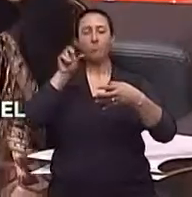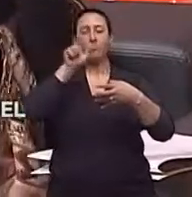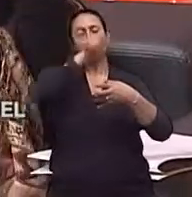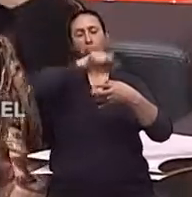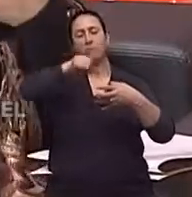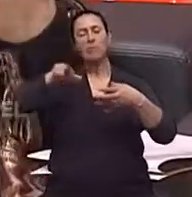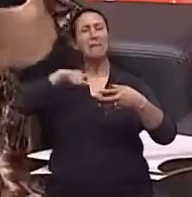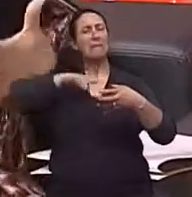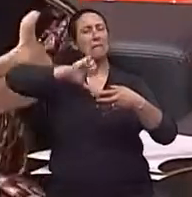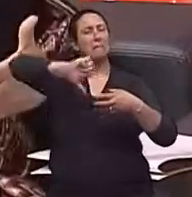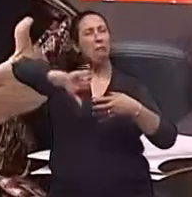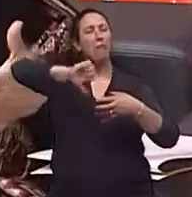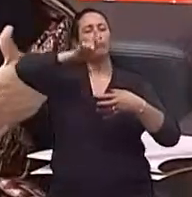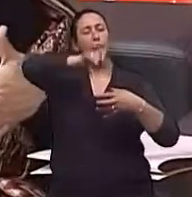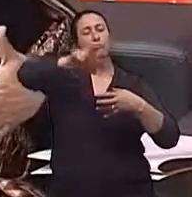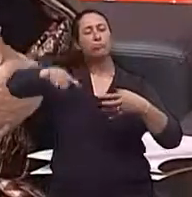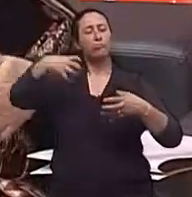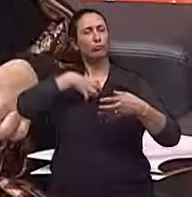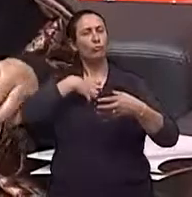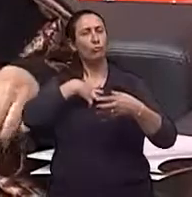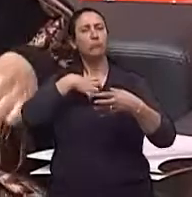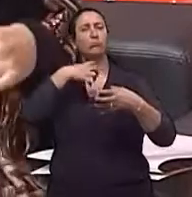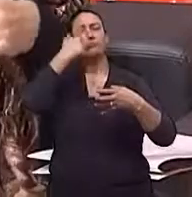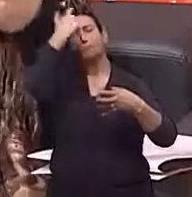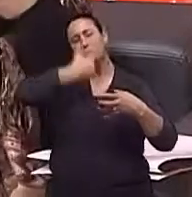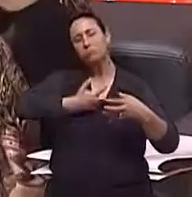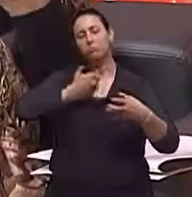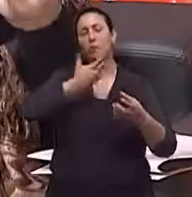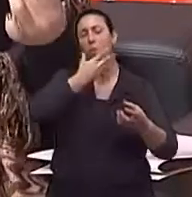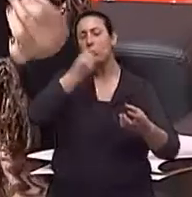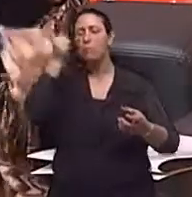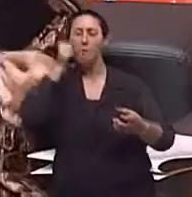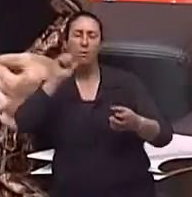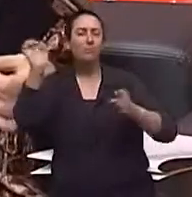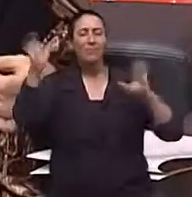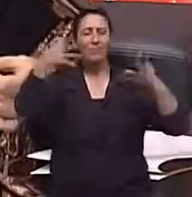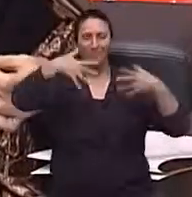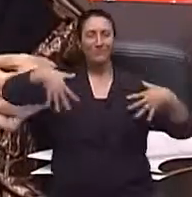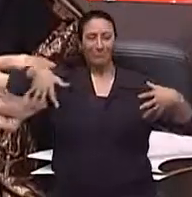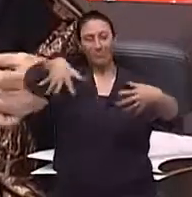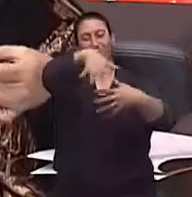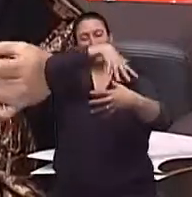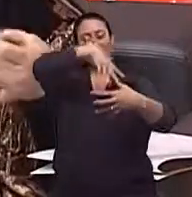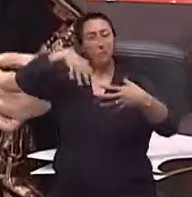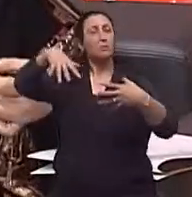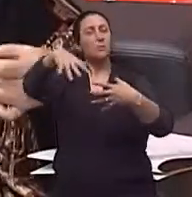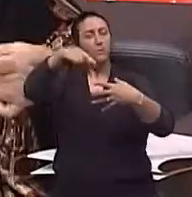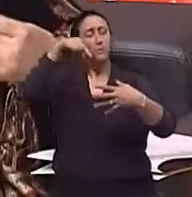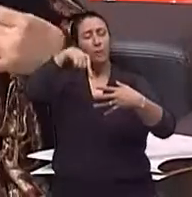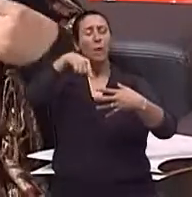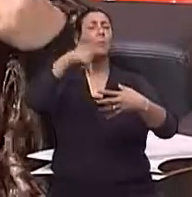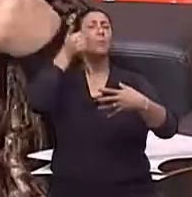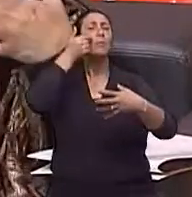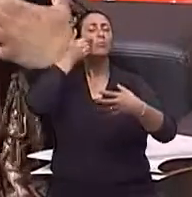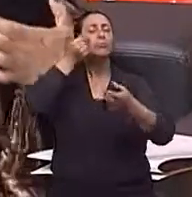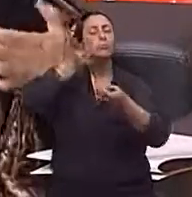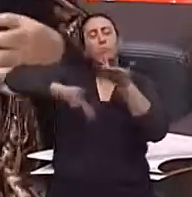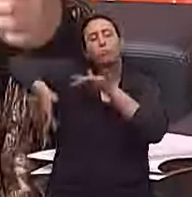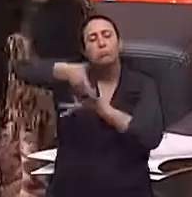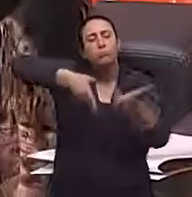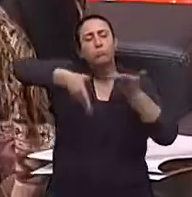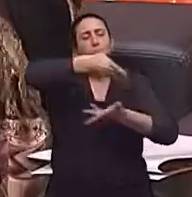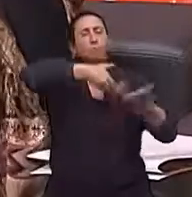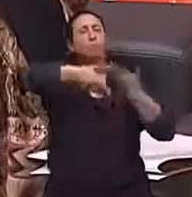de gênero os papéis que nós mulheres Assumimos na sociedade a possibilidades outras que a gente tem e ir na